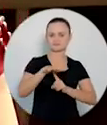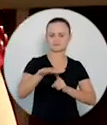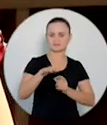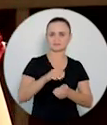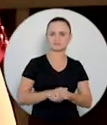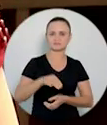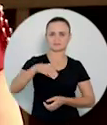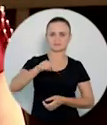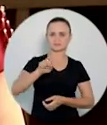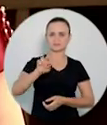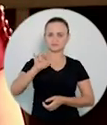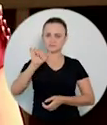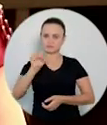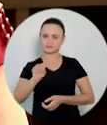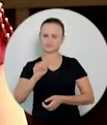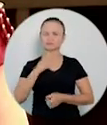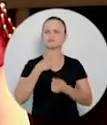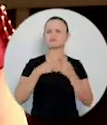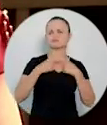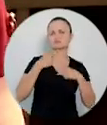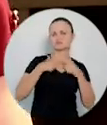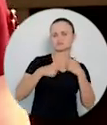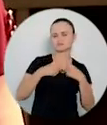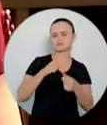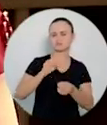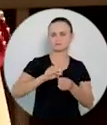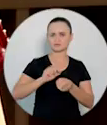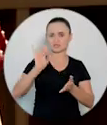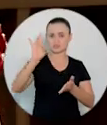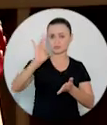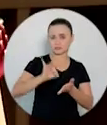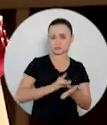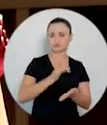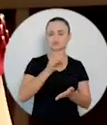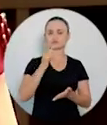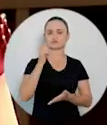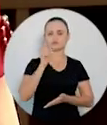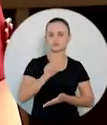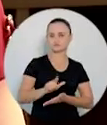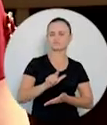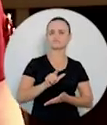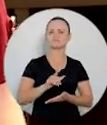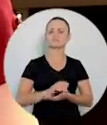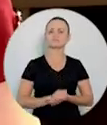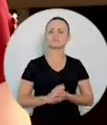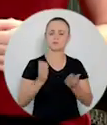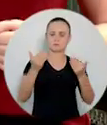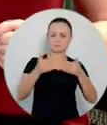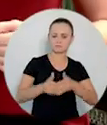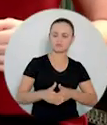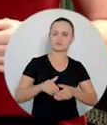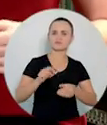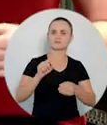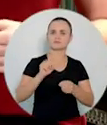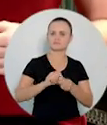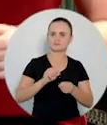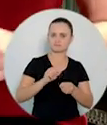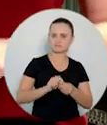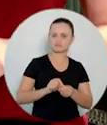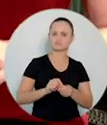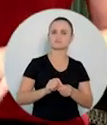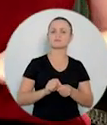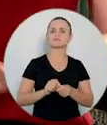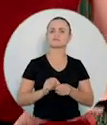fez a inscrição dele em Harvard, nos Estados Unidos. Depois disso, ele foi selecionado, aprovado e a partir de